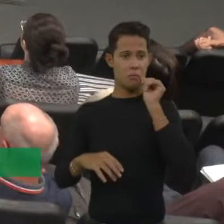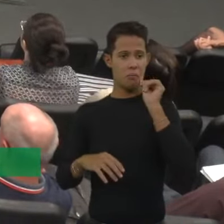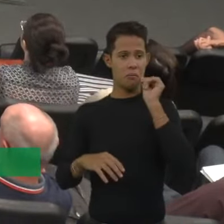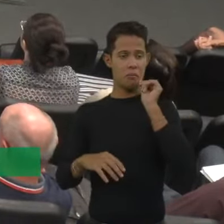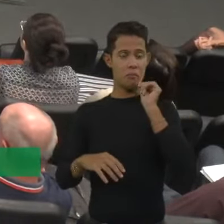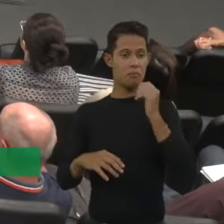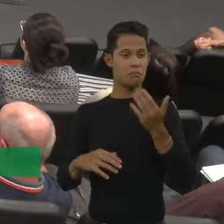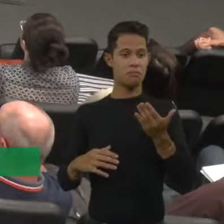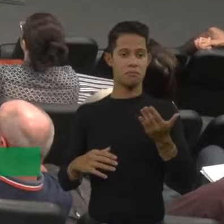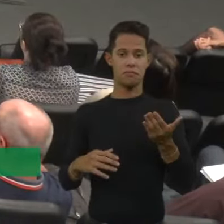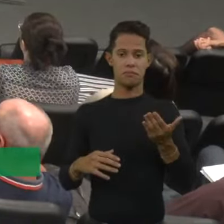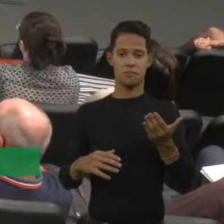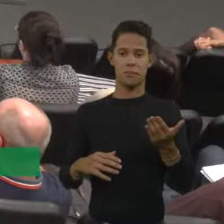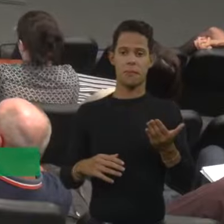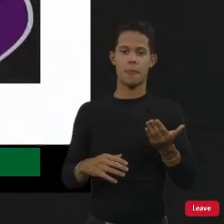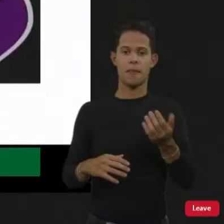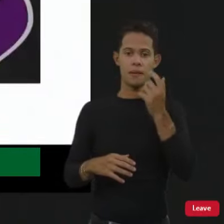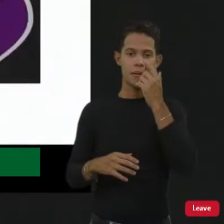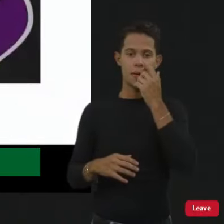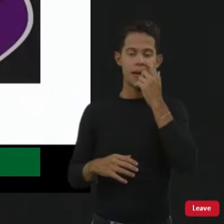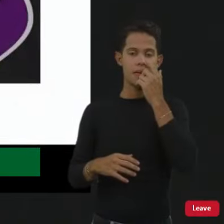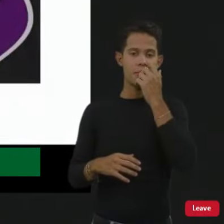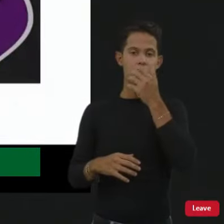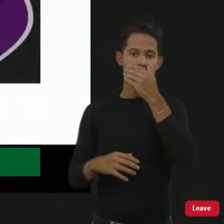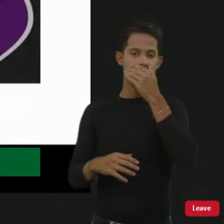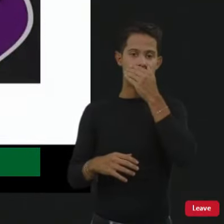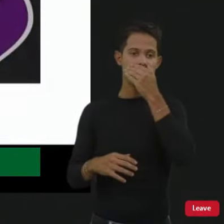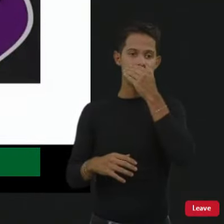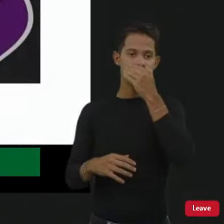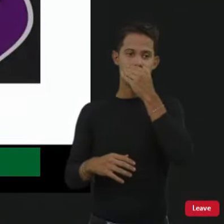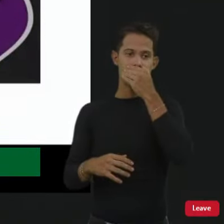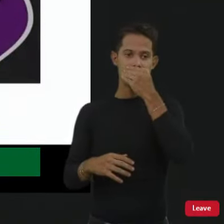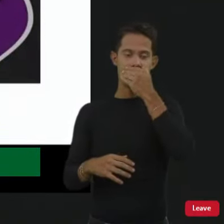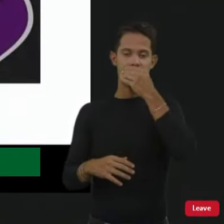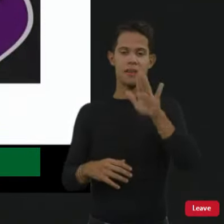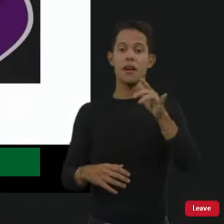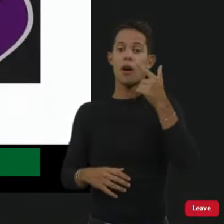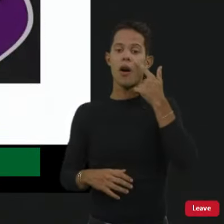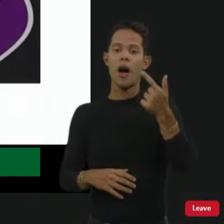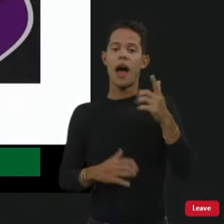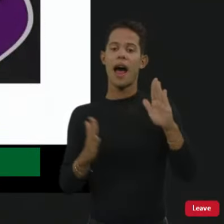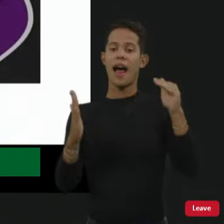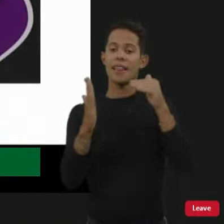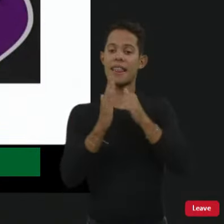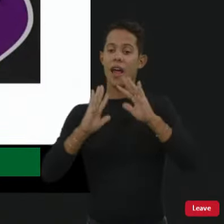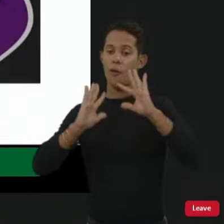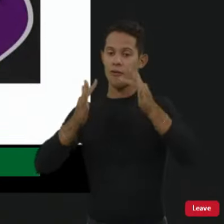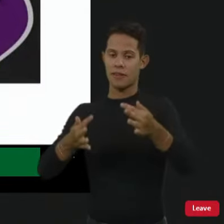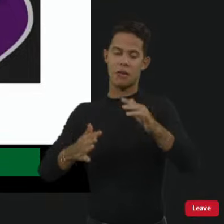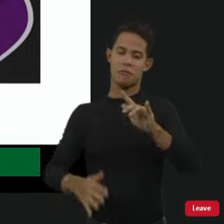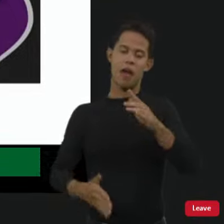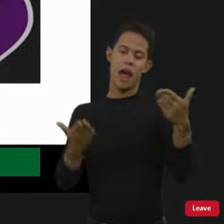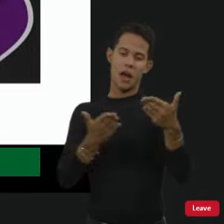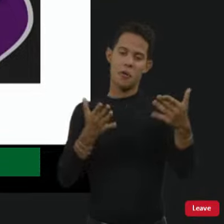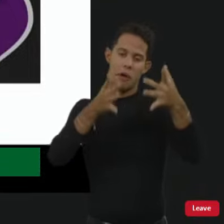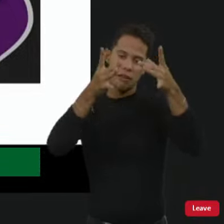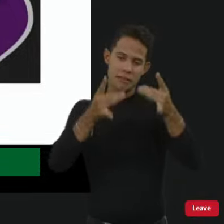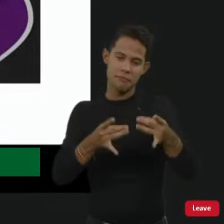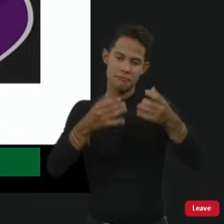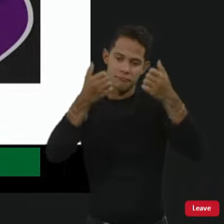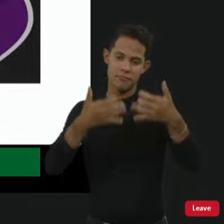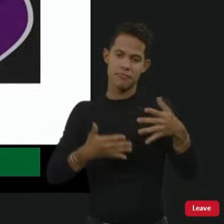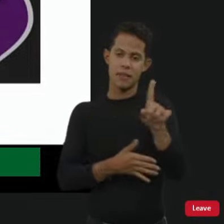Claro que isso tudo é mediado por cascatas, por vias, até a sinalização final, que a gente não vai entrar em detalhe, porque